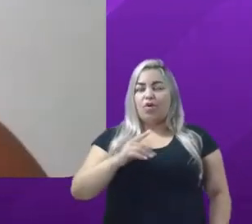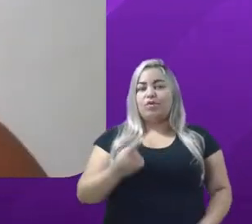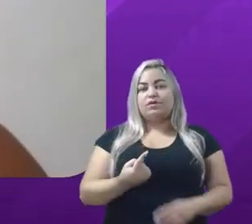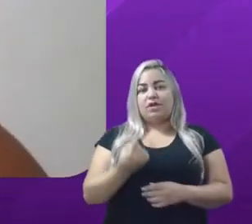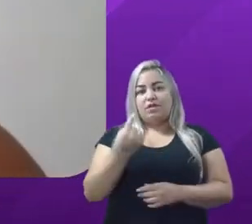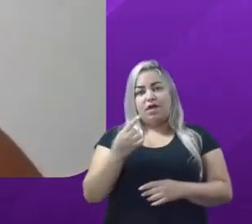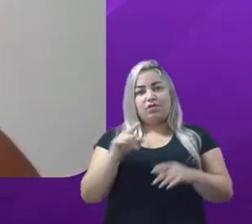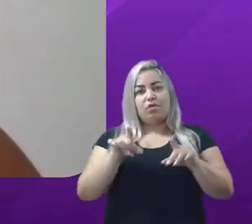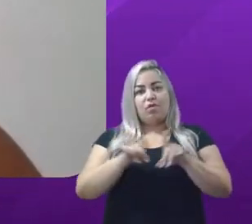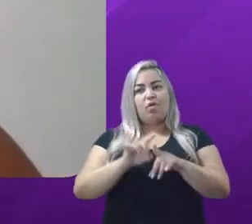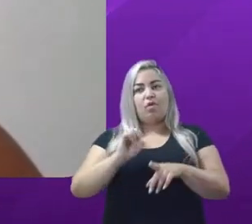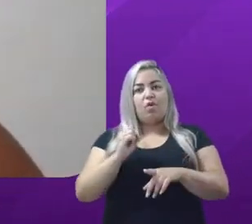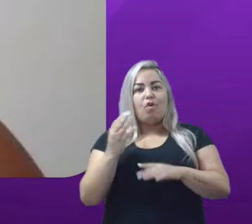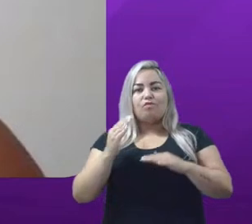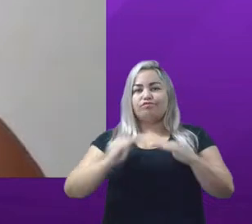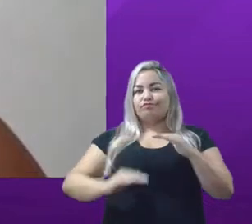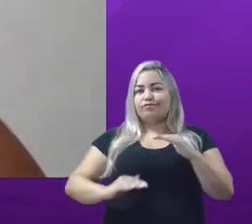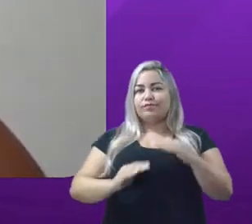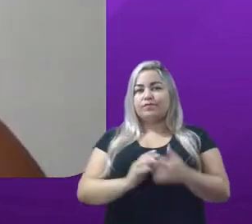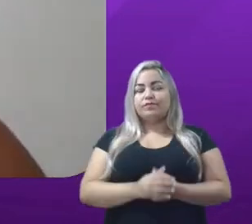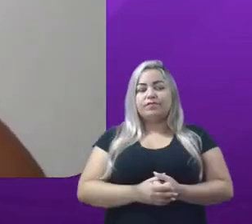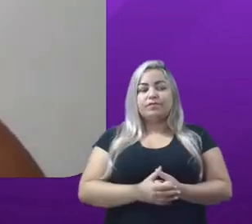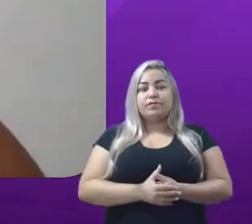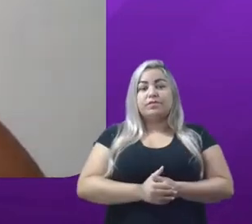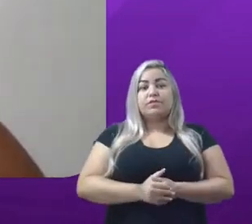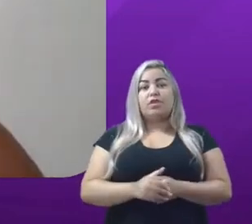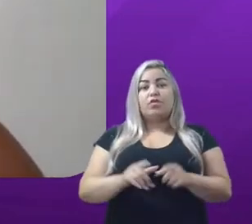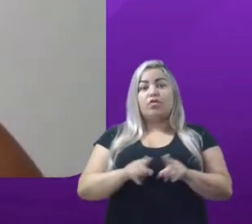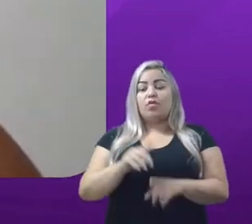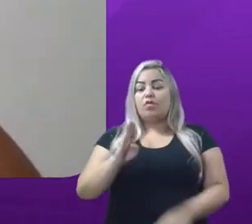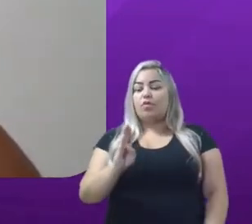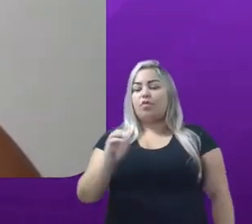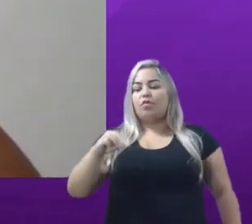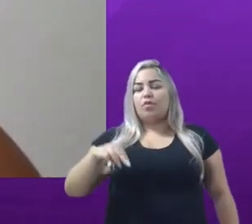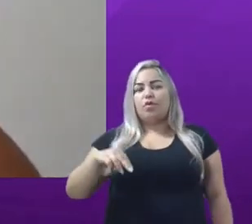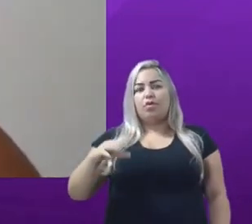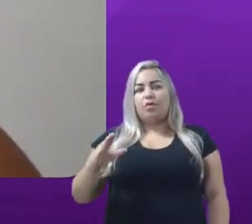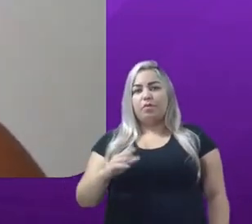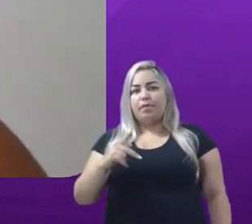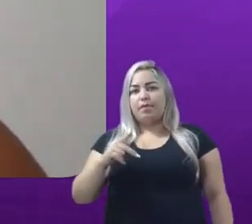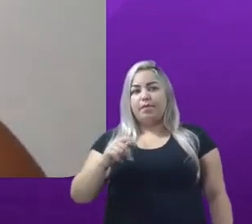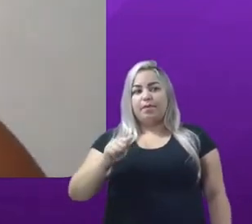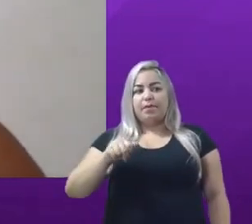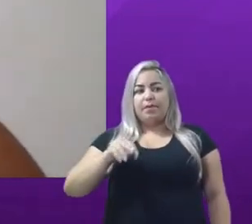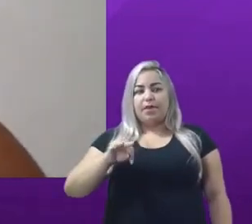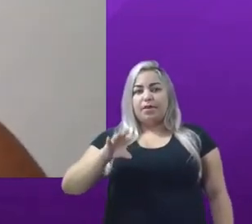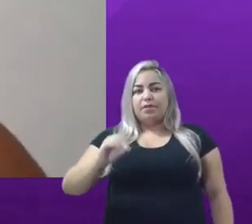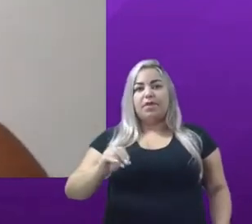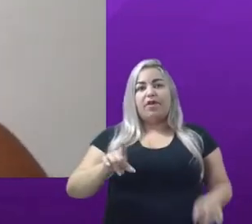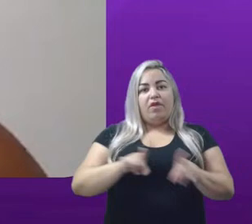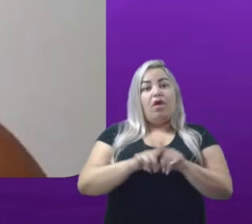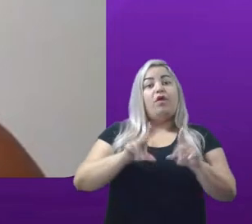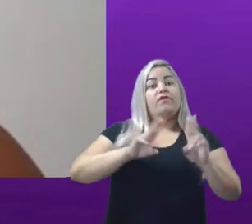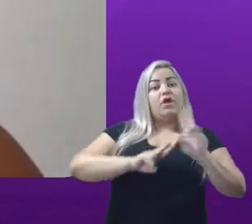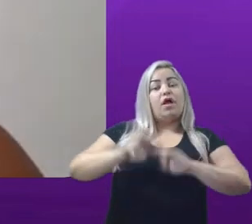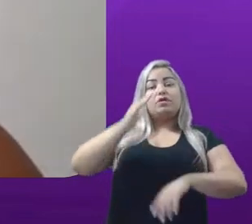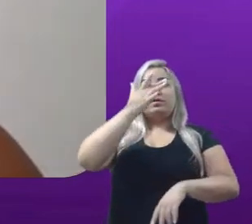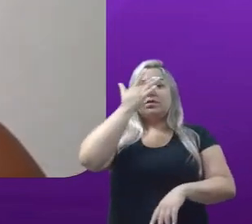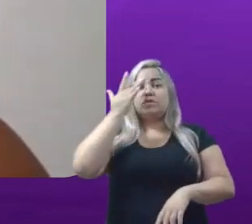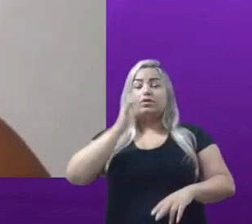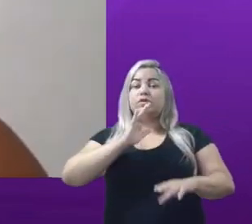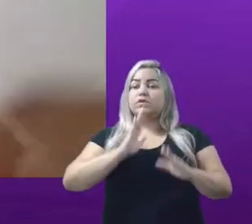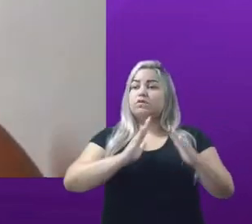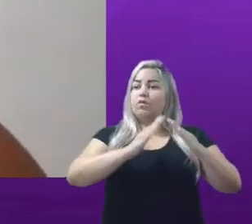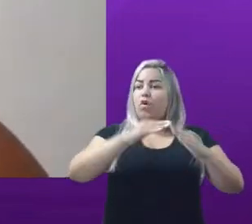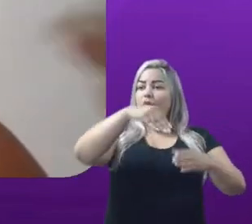salário mínimo ou menos. No caso do Bom Parto, né, se verifica, inclusive, que as pessoas que moram